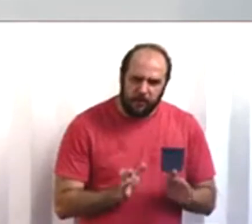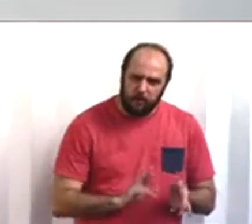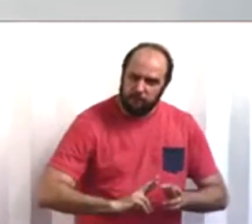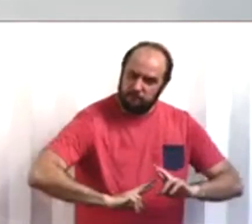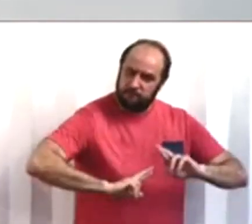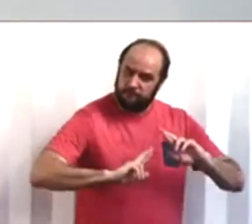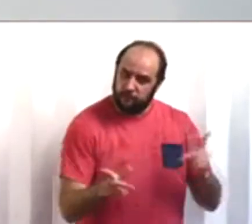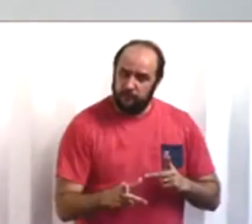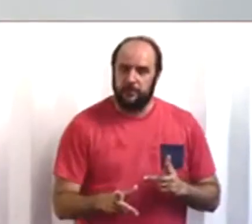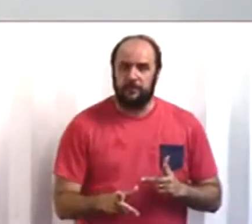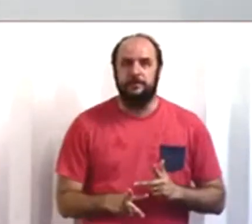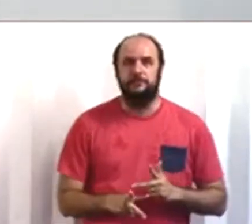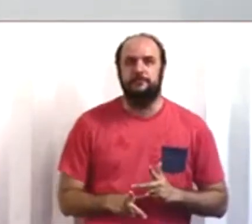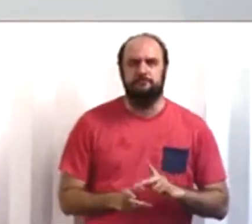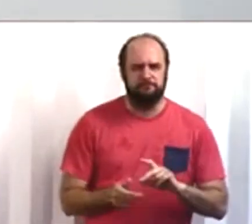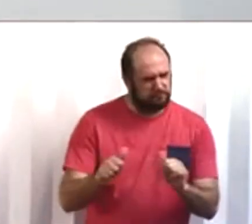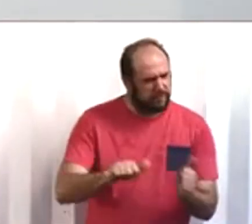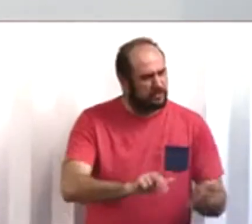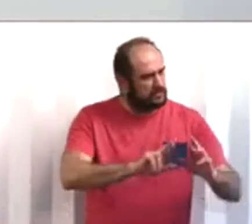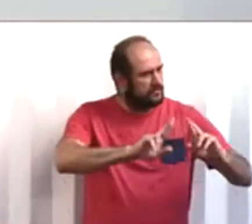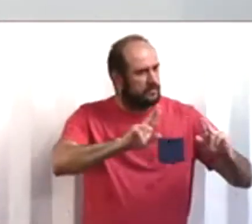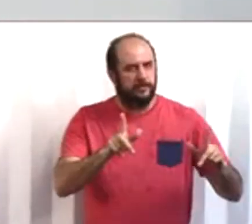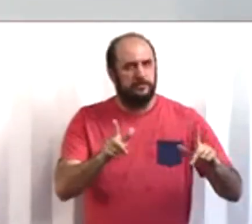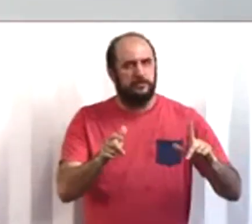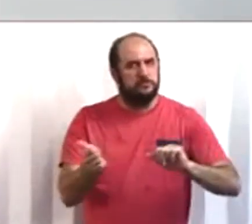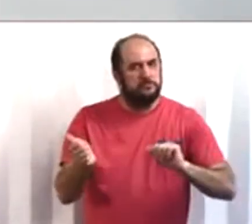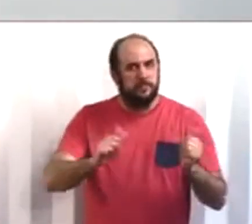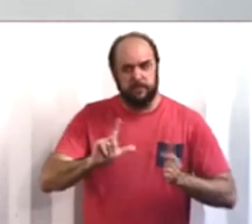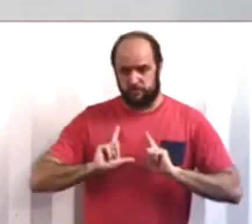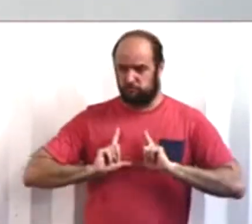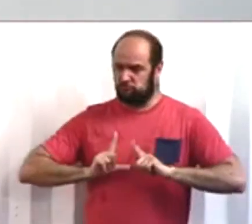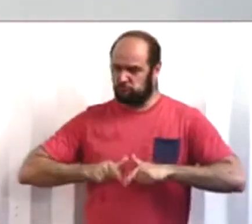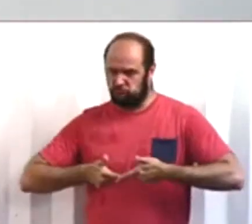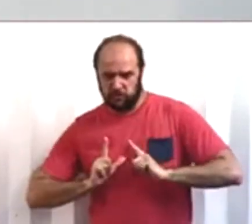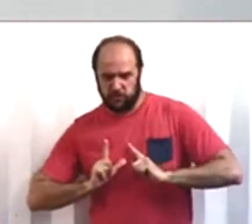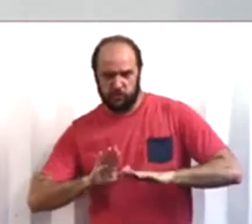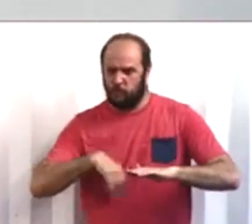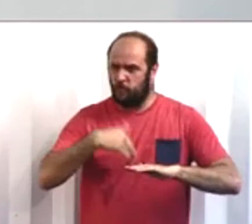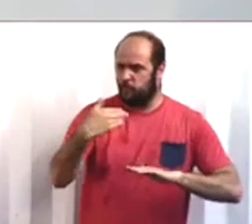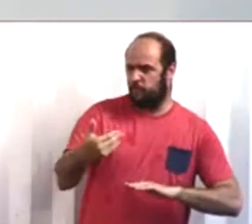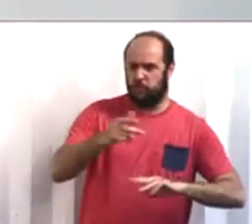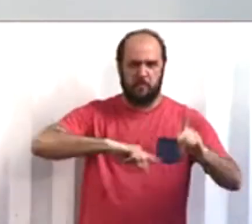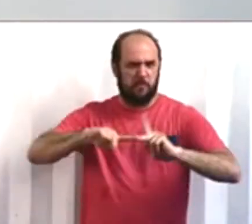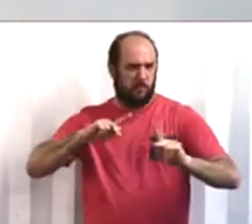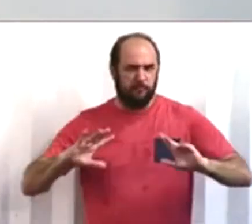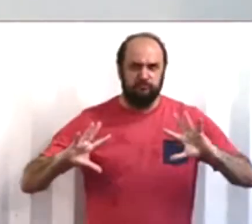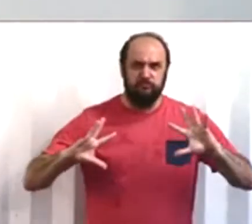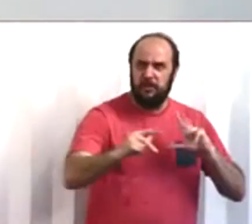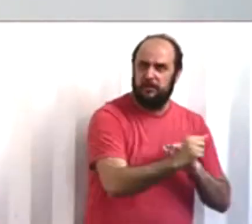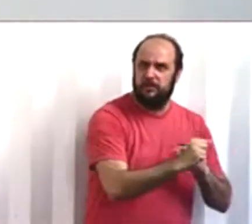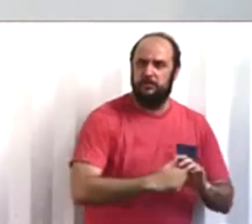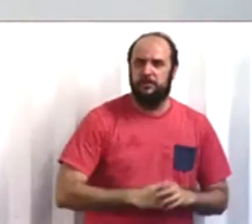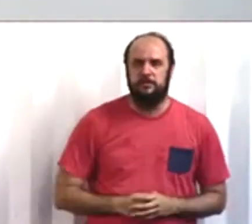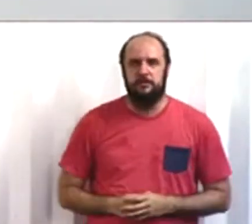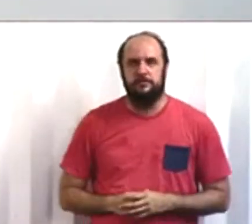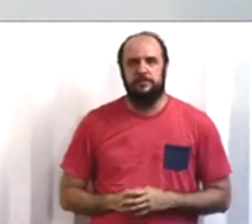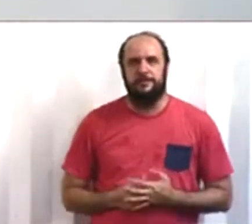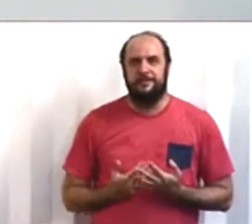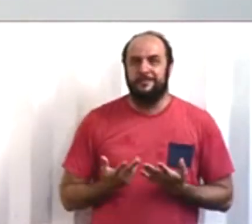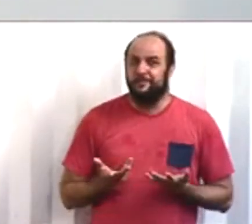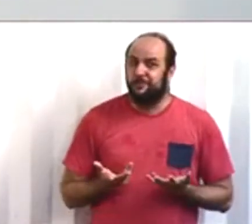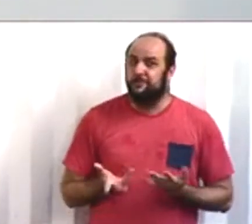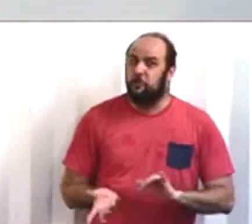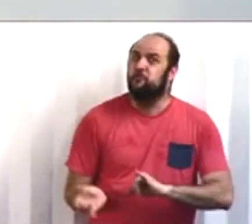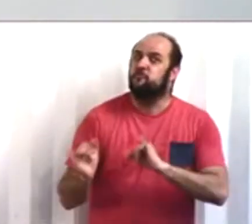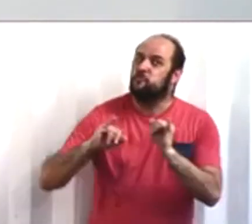um batismo que não é só para gentios, é também para judeus da sua época. E então João com